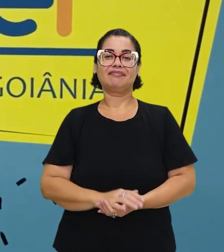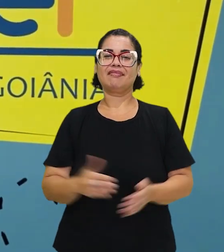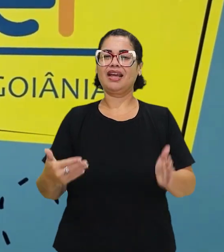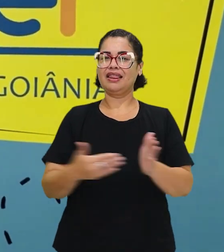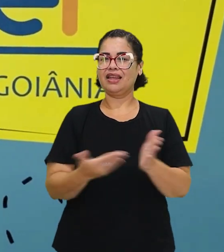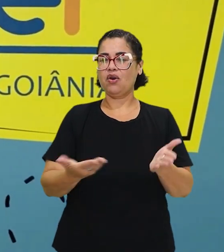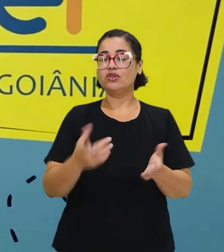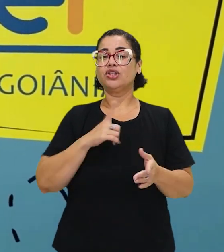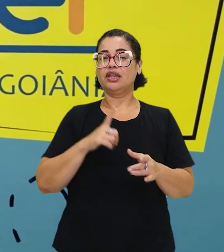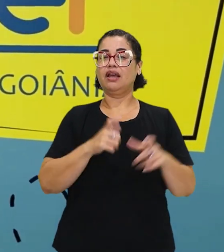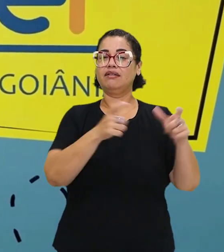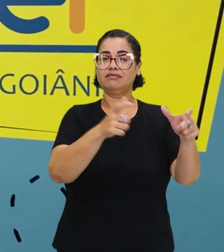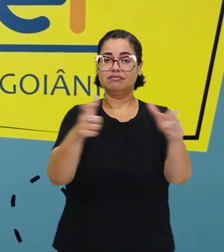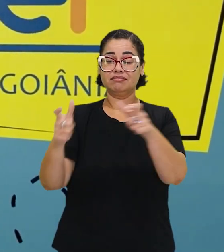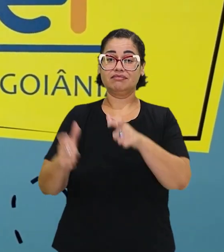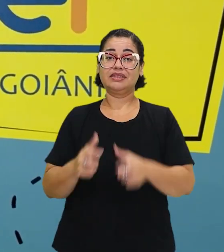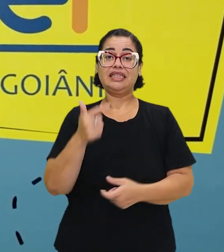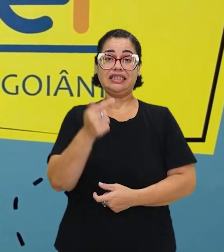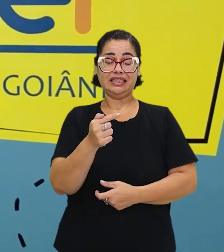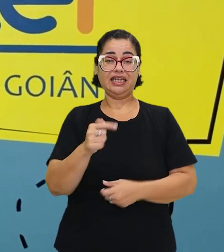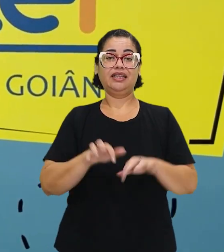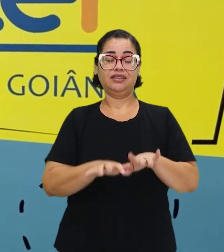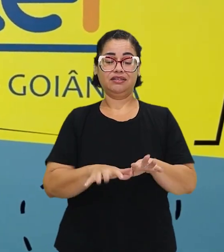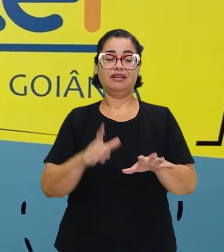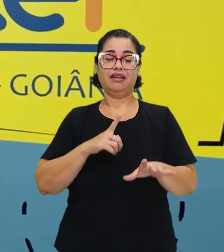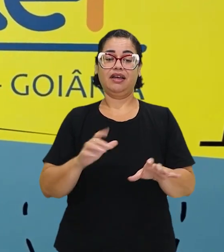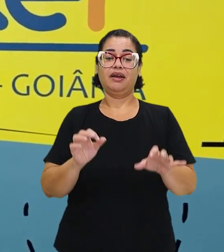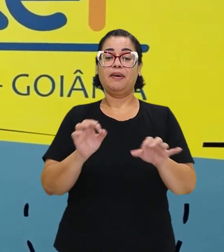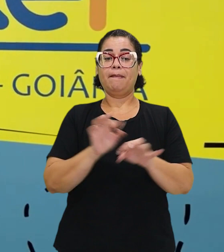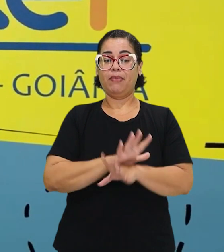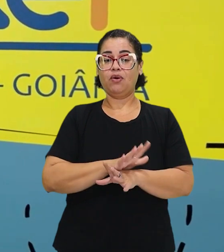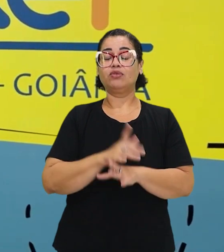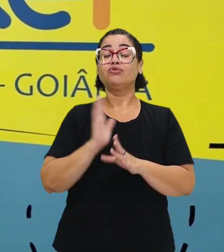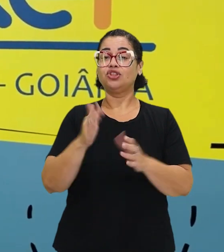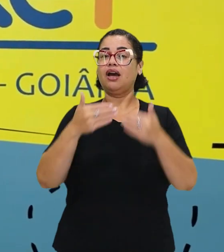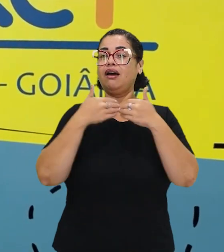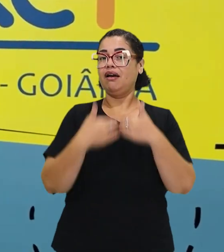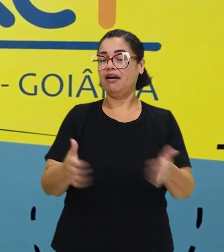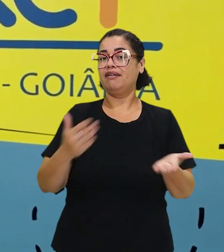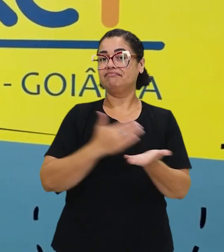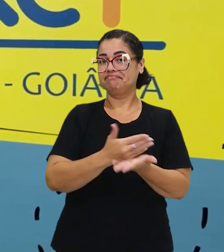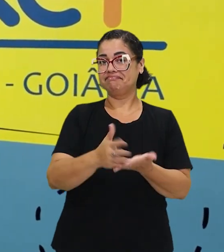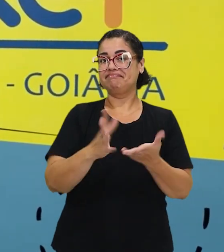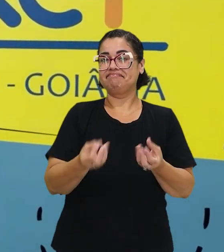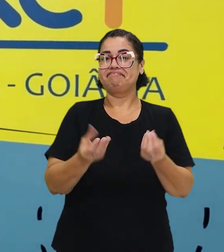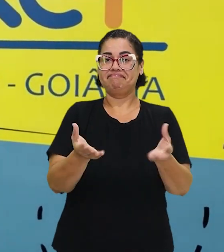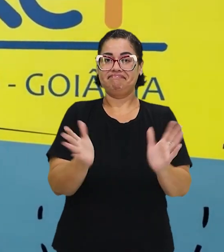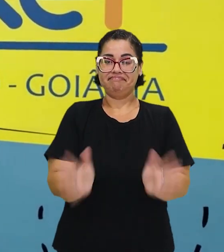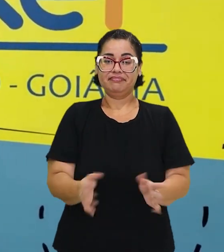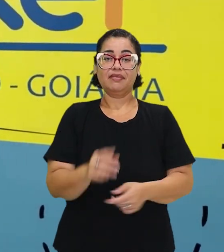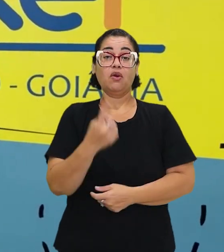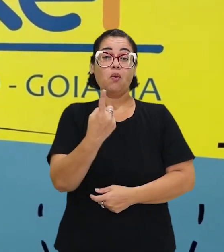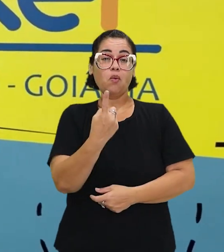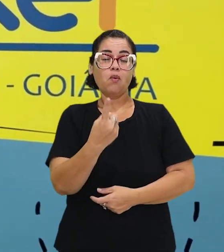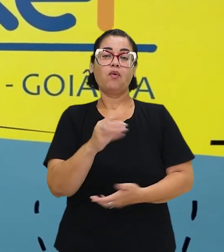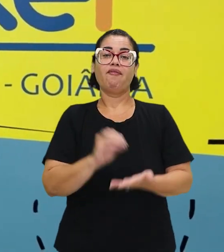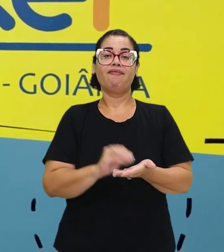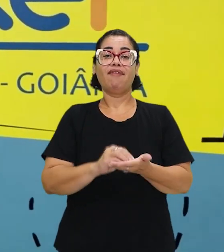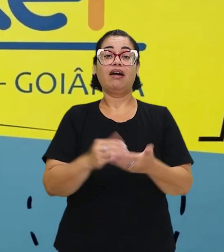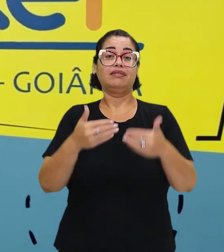7 laboratórios prontos, entregues e inaugurados. Um ainda está por